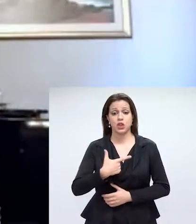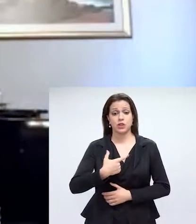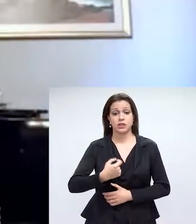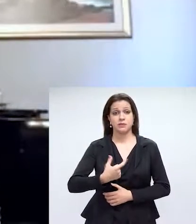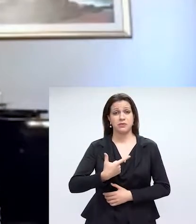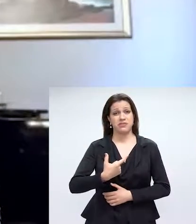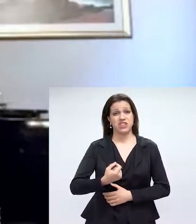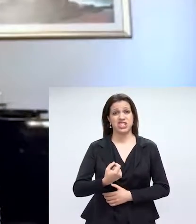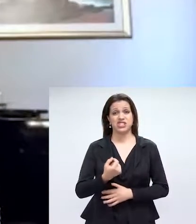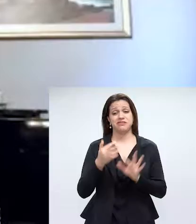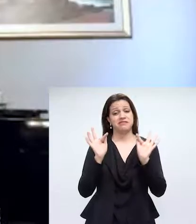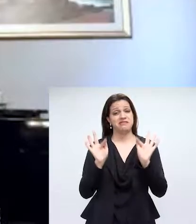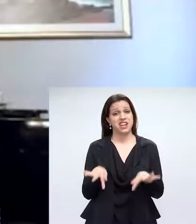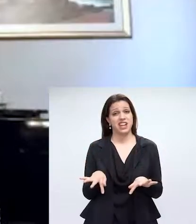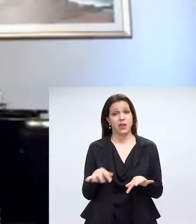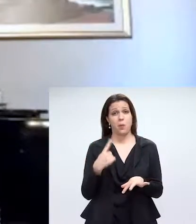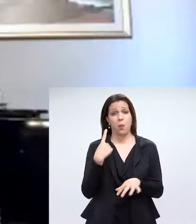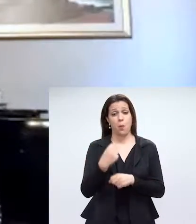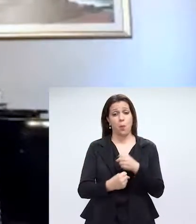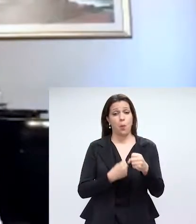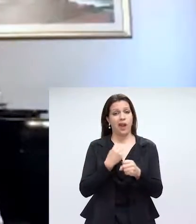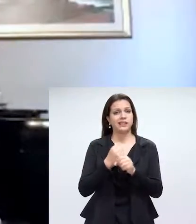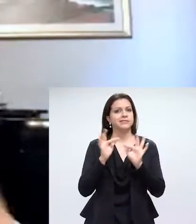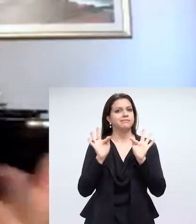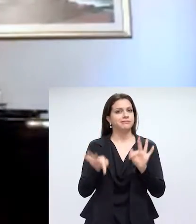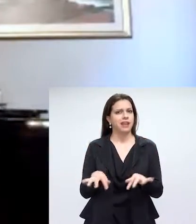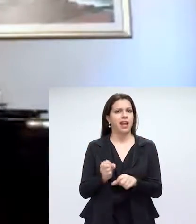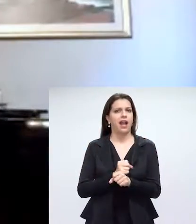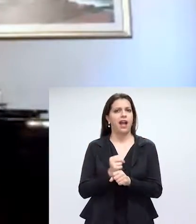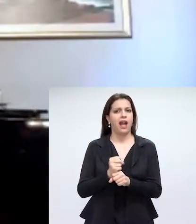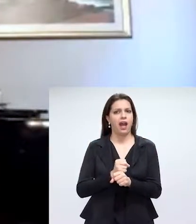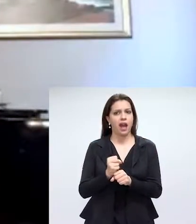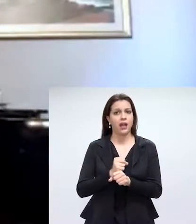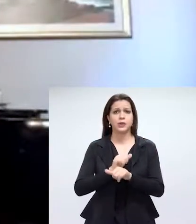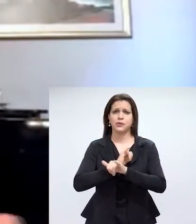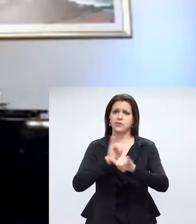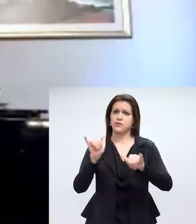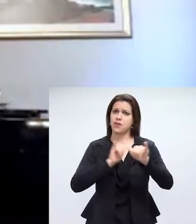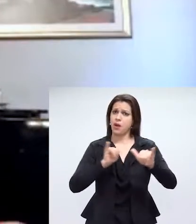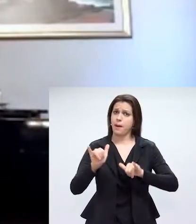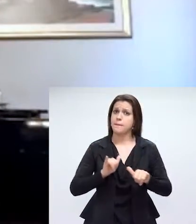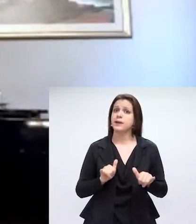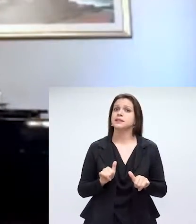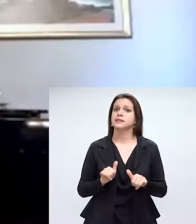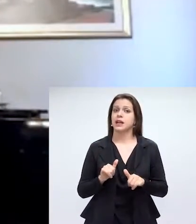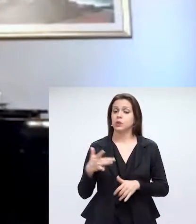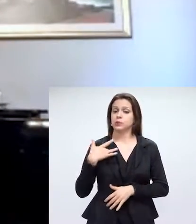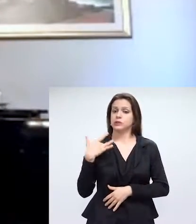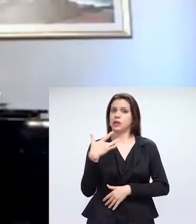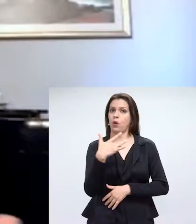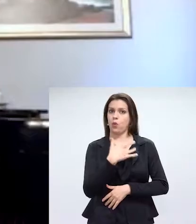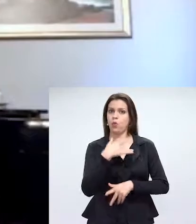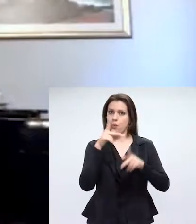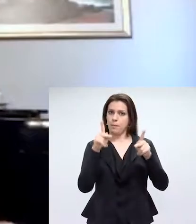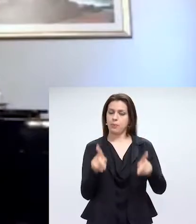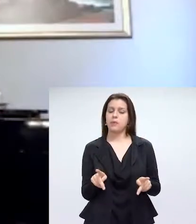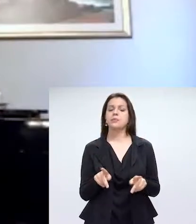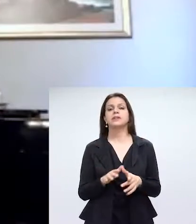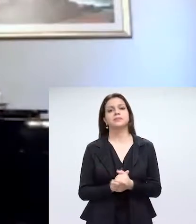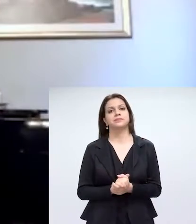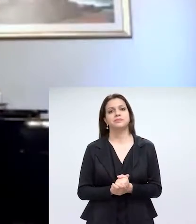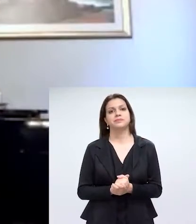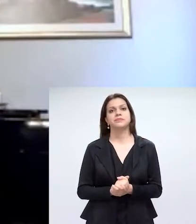temas de interesse do nosso público-alvo. 2020 acabou, um ano se passou, um ano de